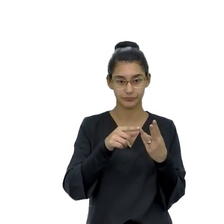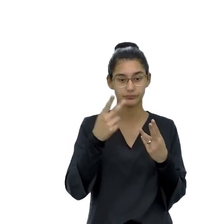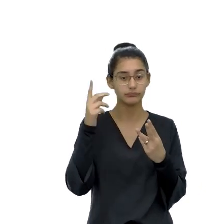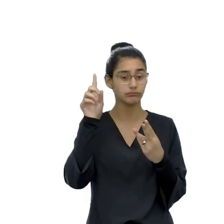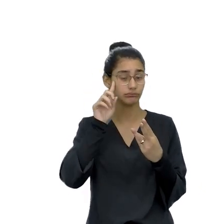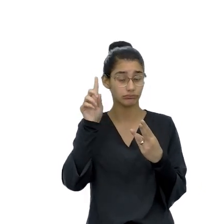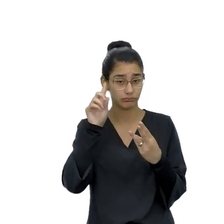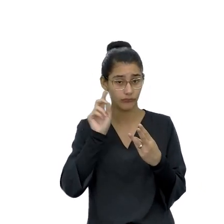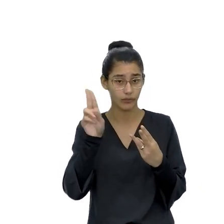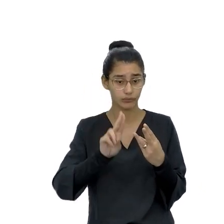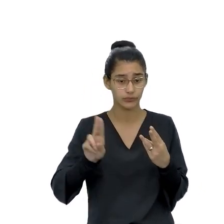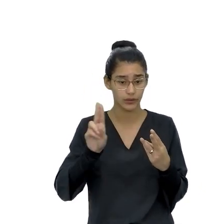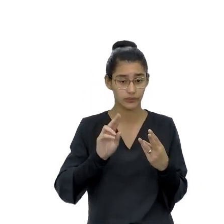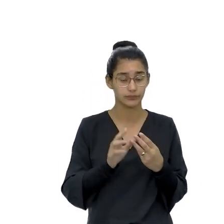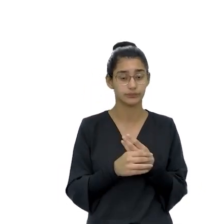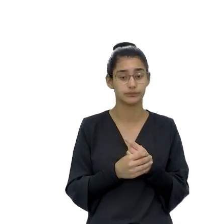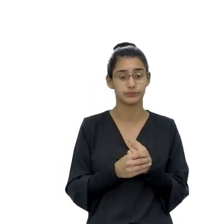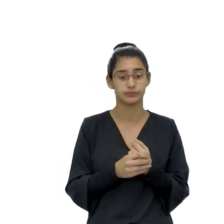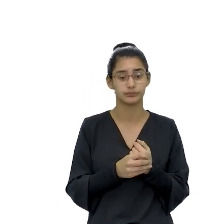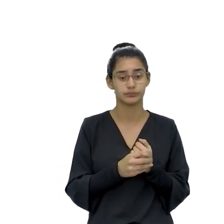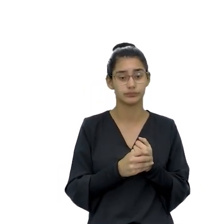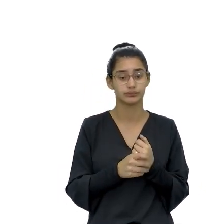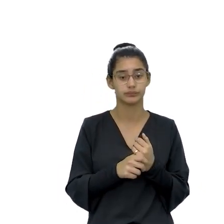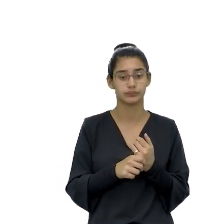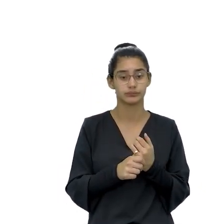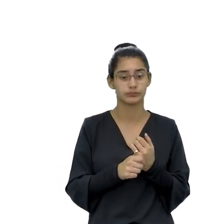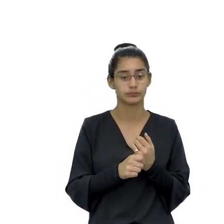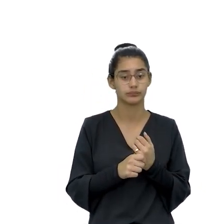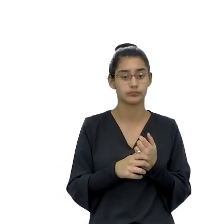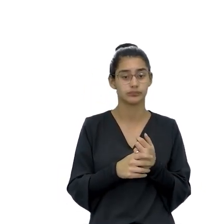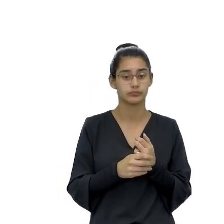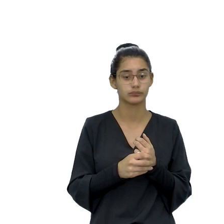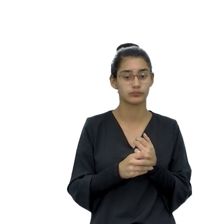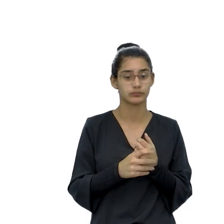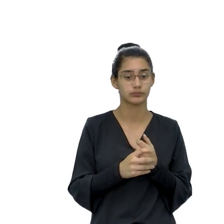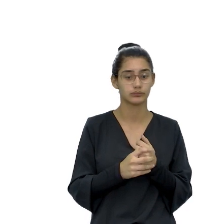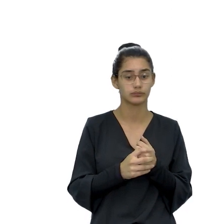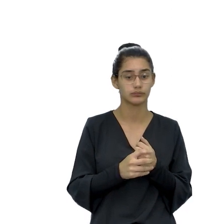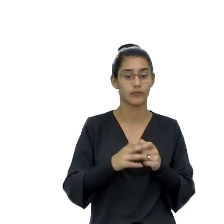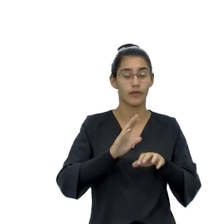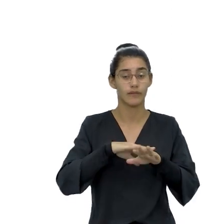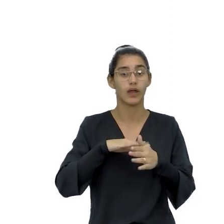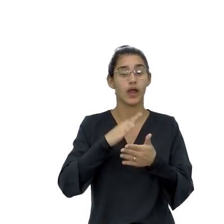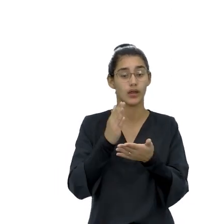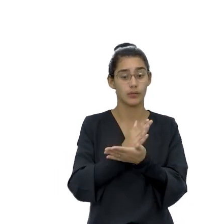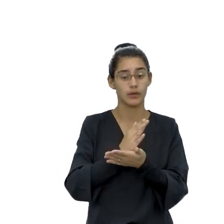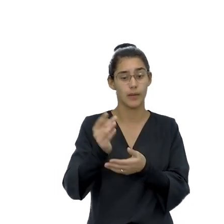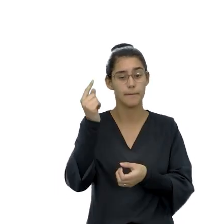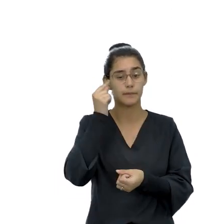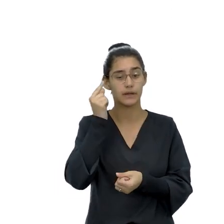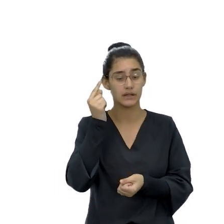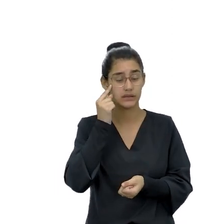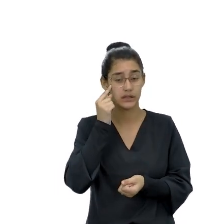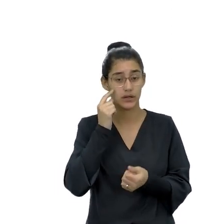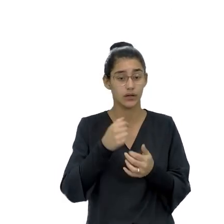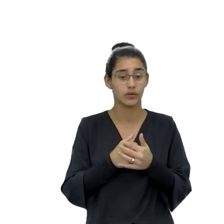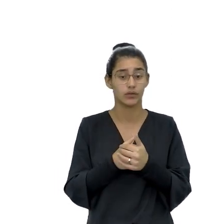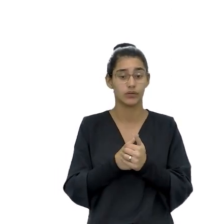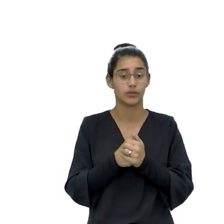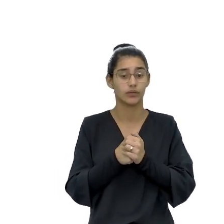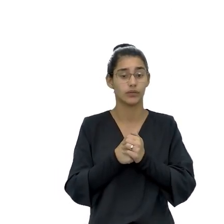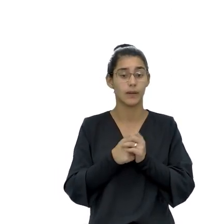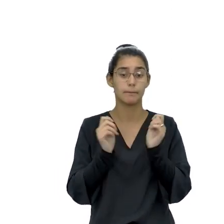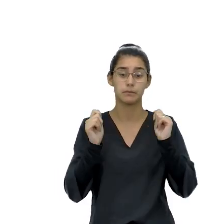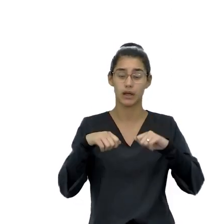tradicional. Ele usa aqui o algoritmo, na verdade, fazendo a distribuição, pensando justamente aqui